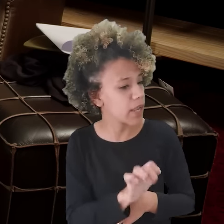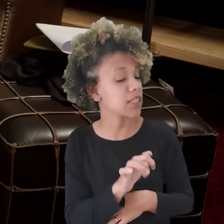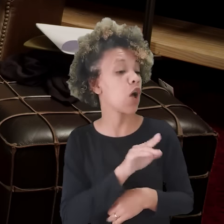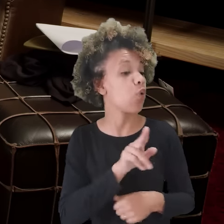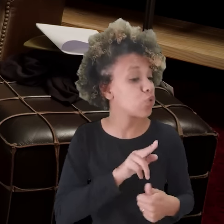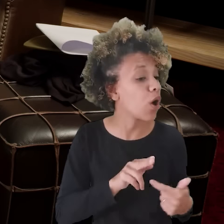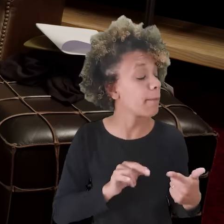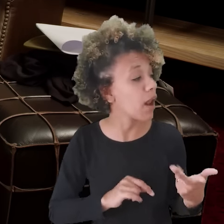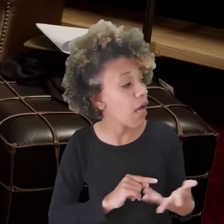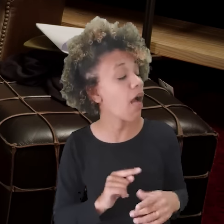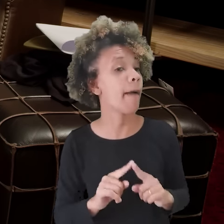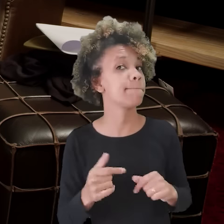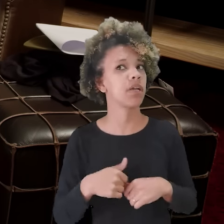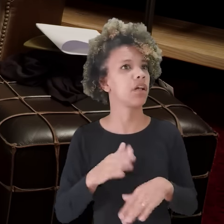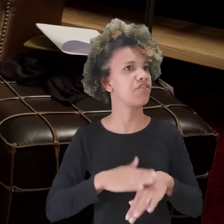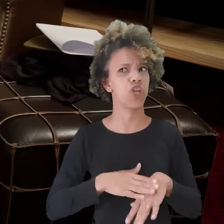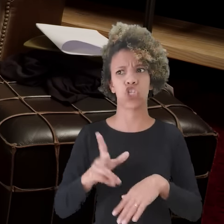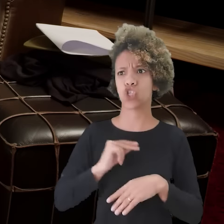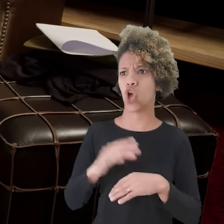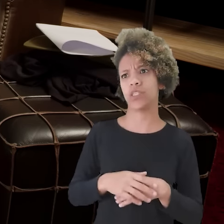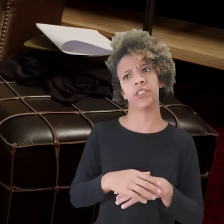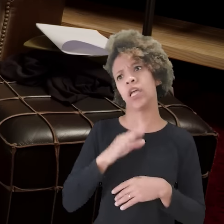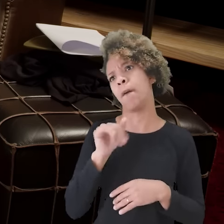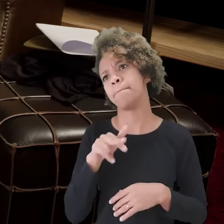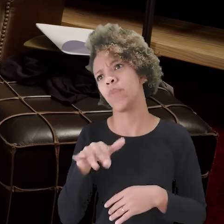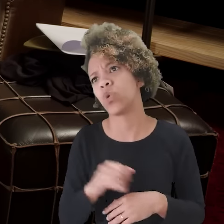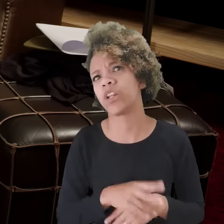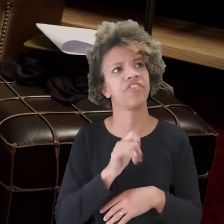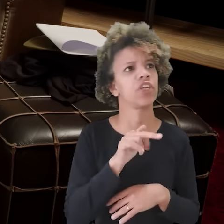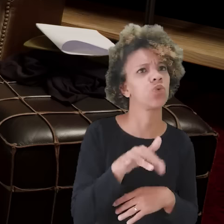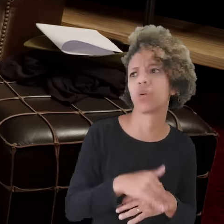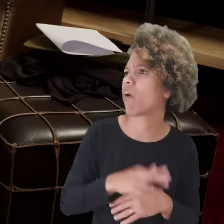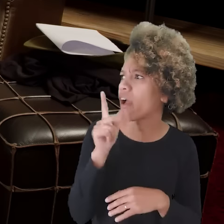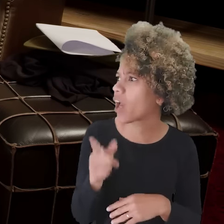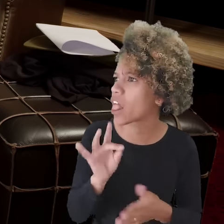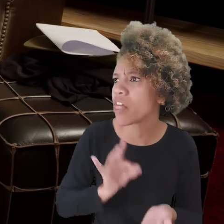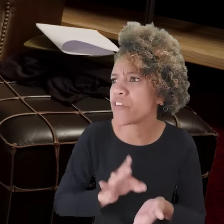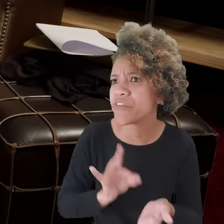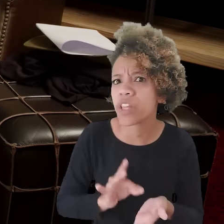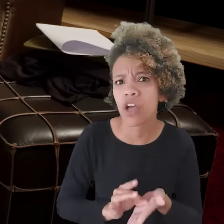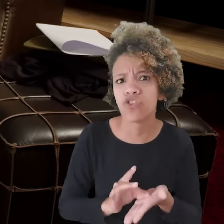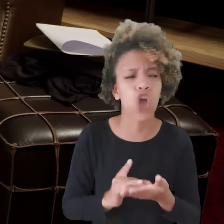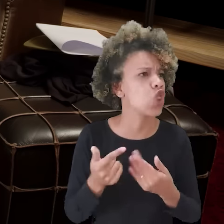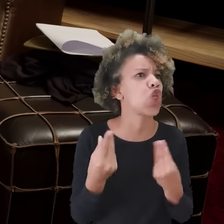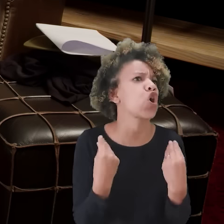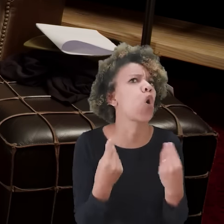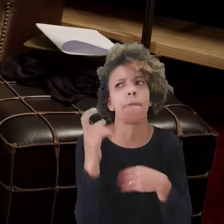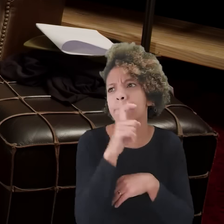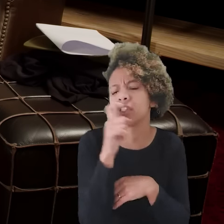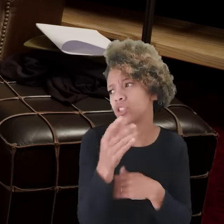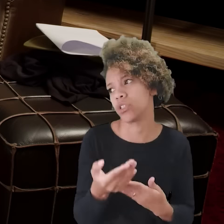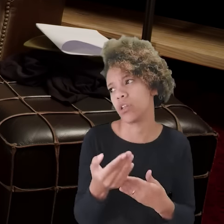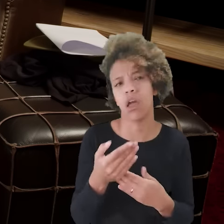Matos falando do nome dele das coisas que ele fez isso aqui Bruna Louise Ventura ele tá falando uma verdade não